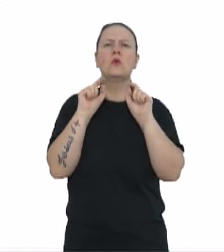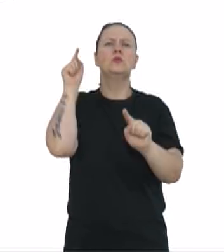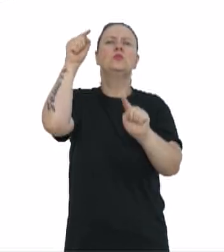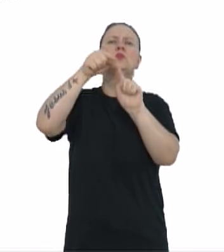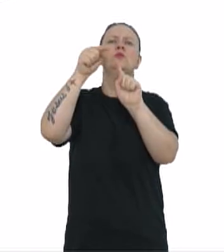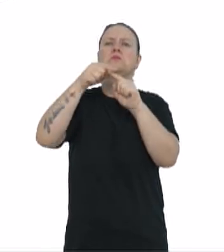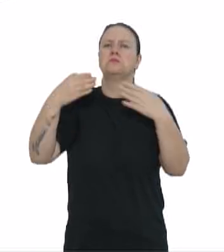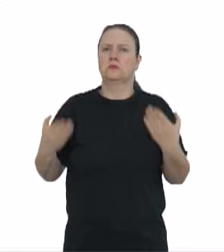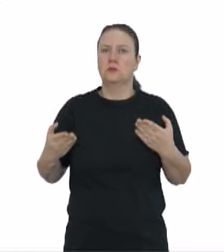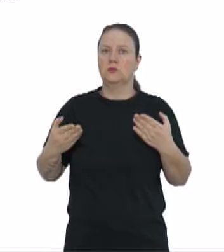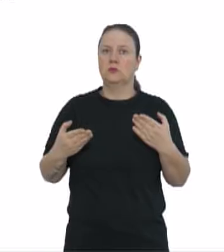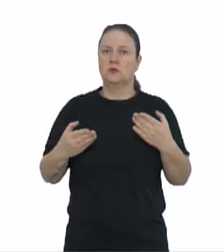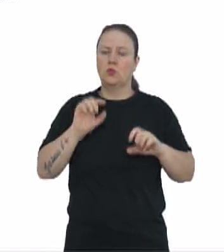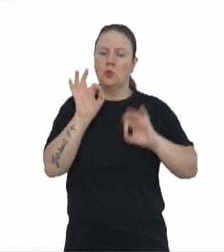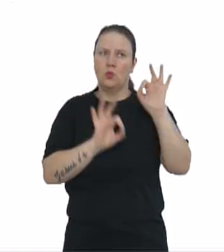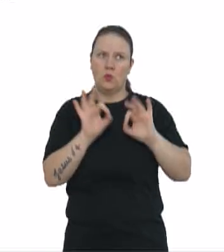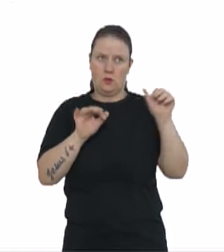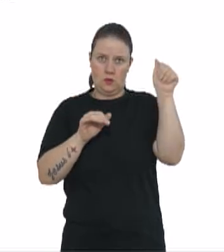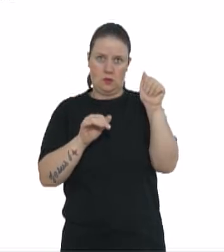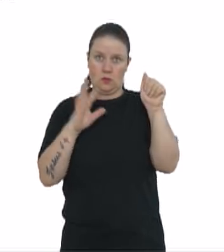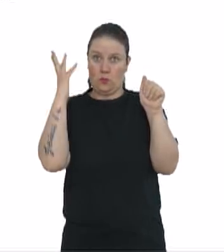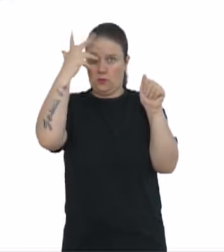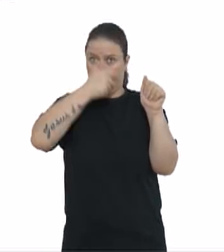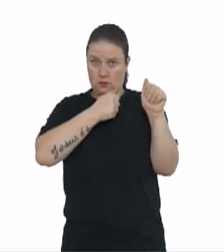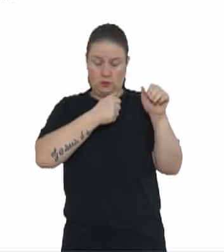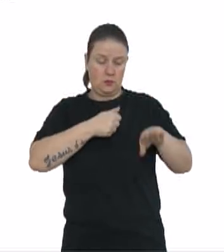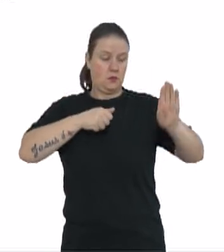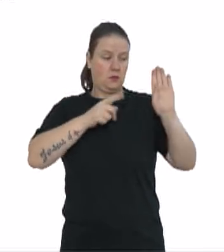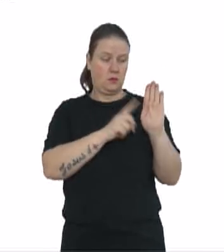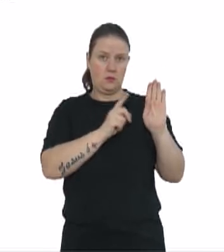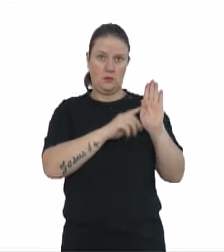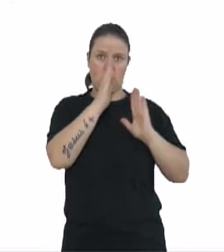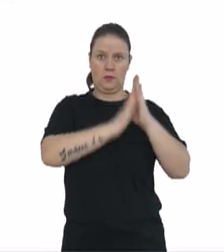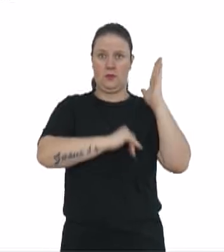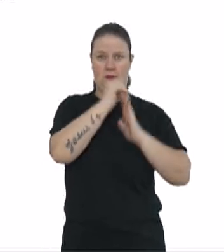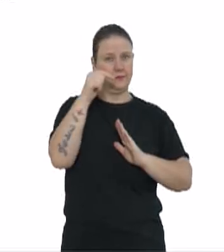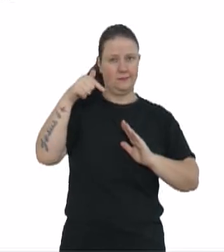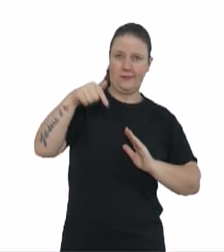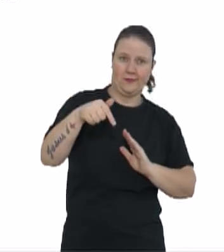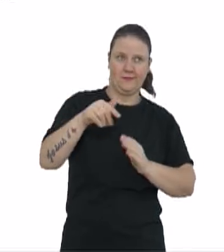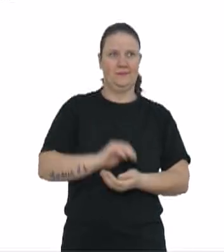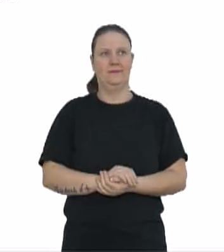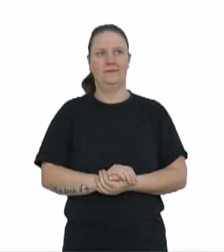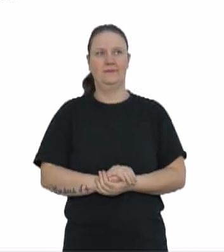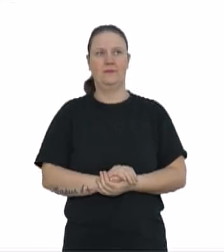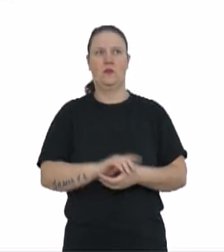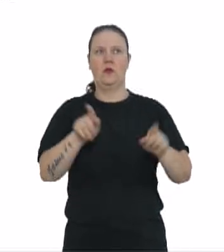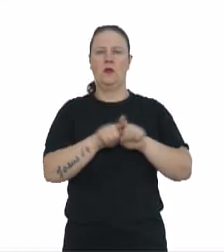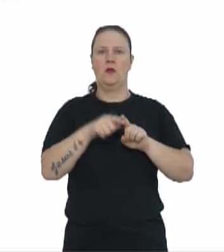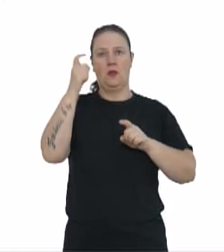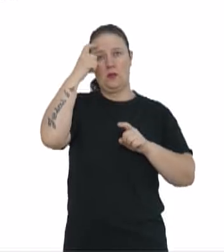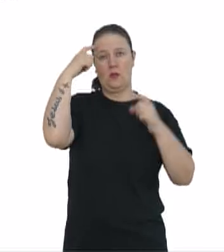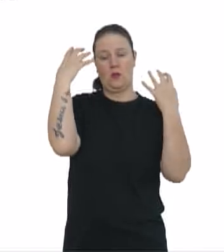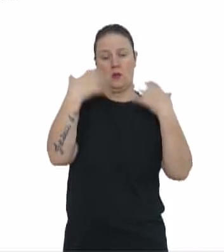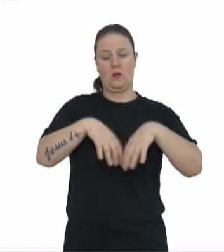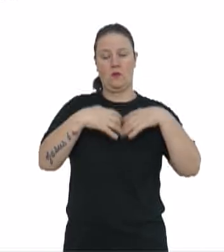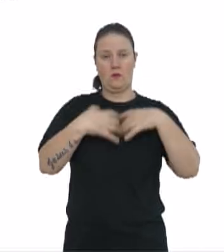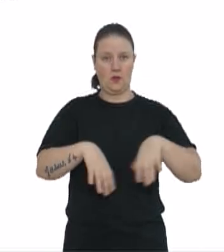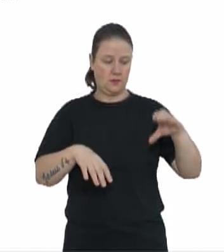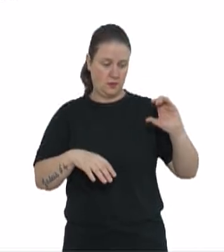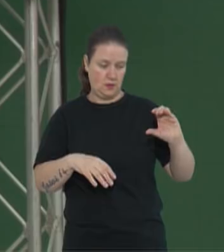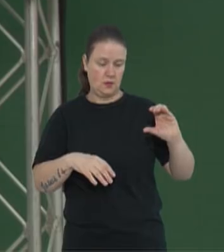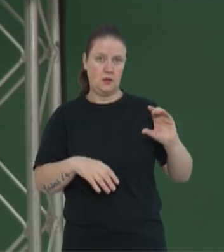A. Elaborar uma forma bonita. B. Pintar o set. C. Refletir sobre o espírito de seu